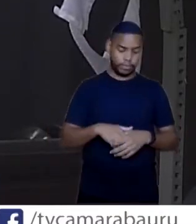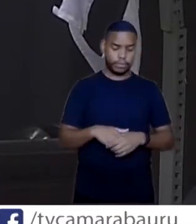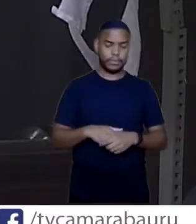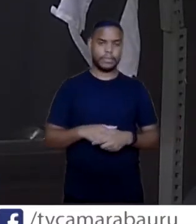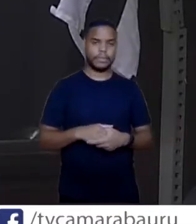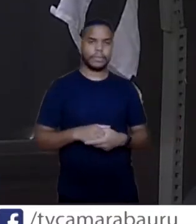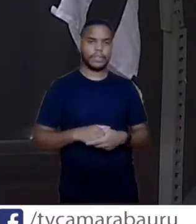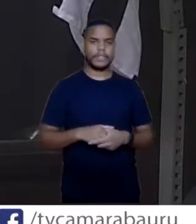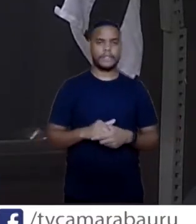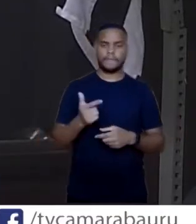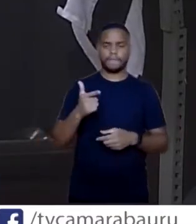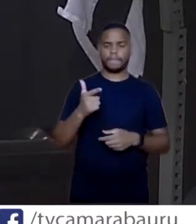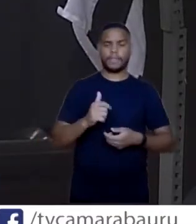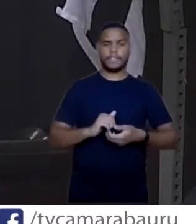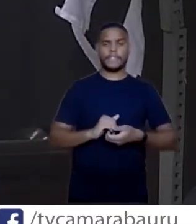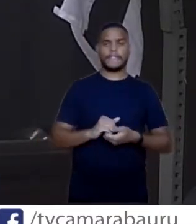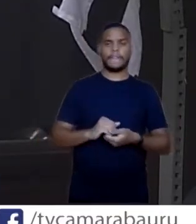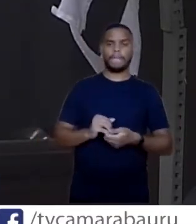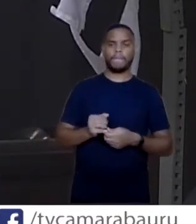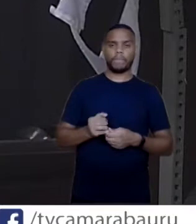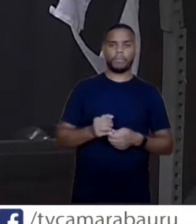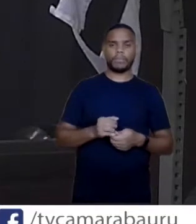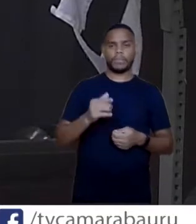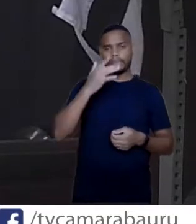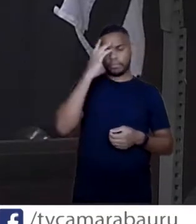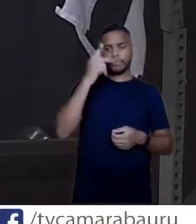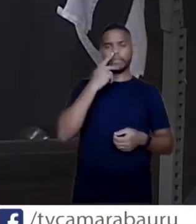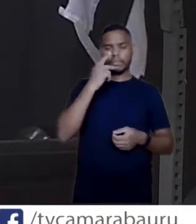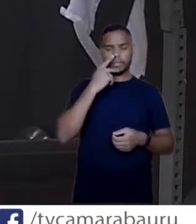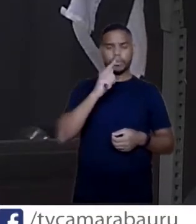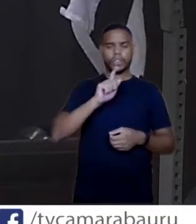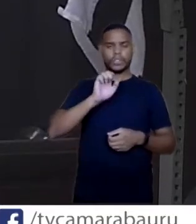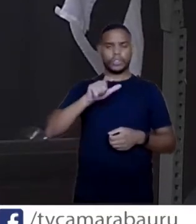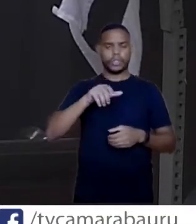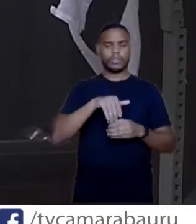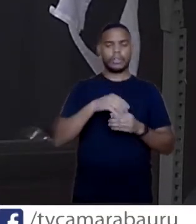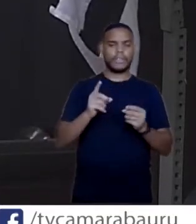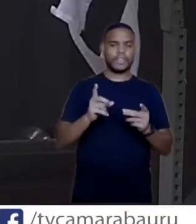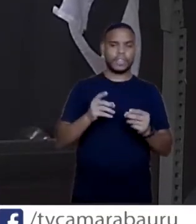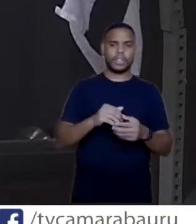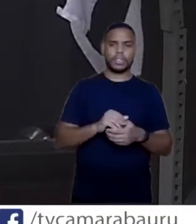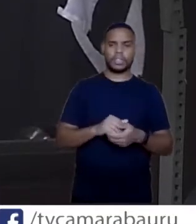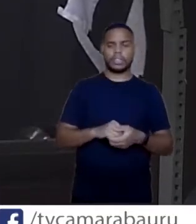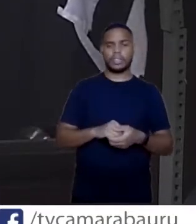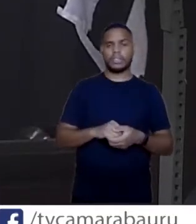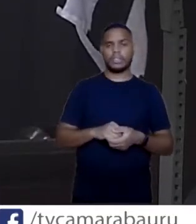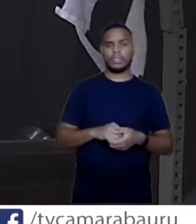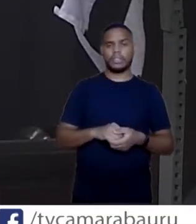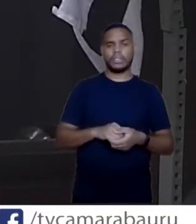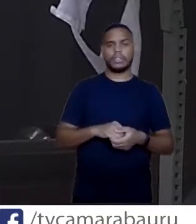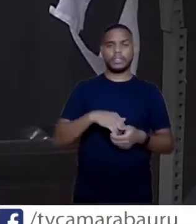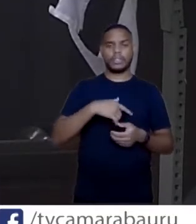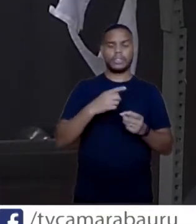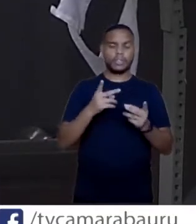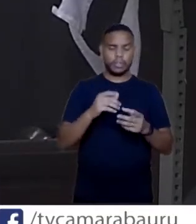o carro querendo vender gel tô querendo essa bonetti